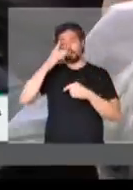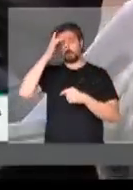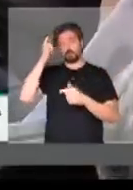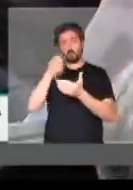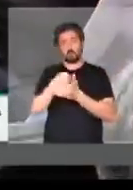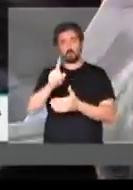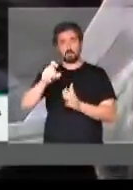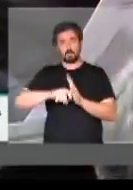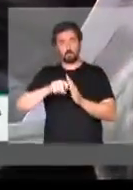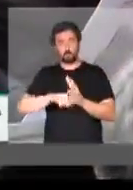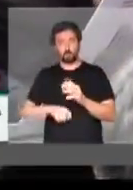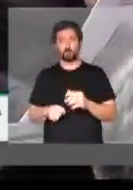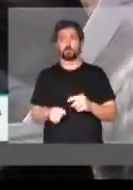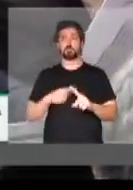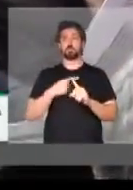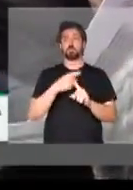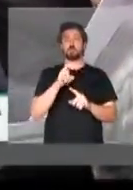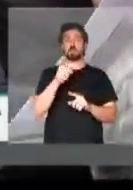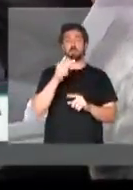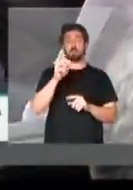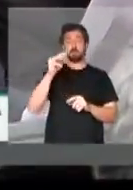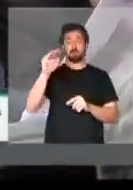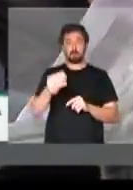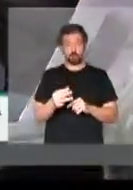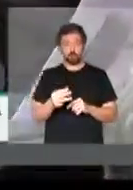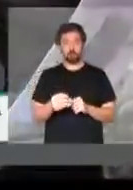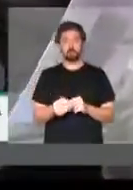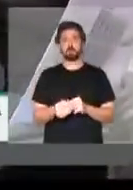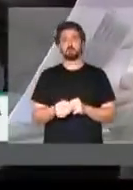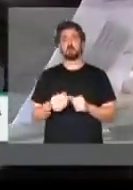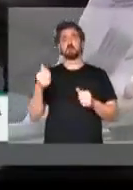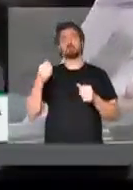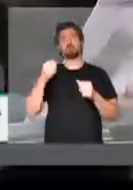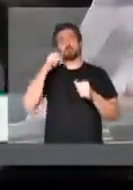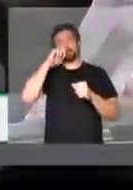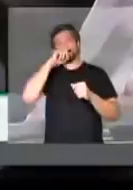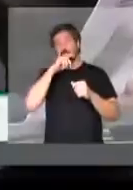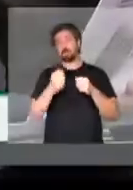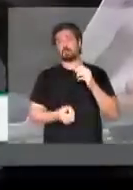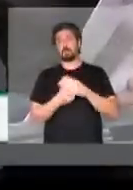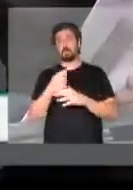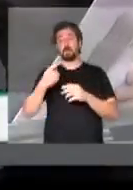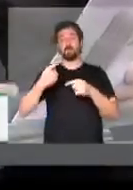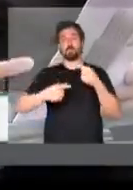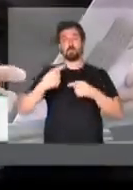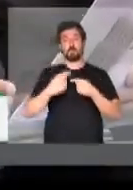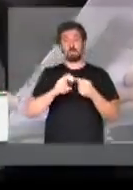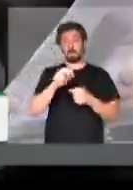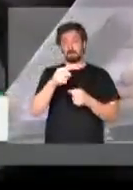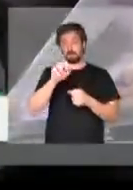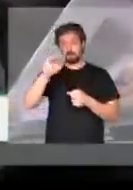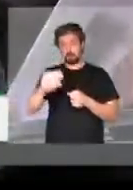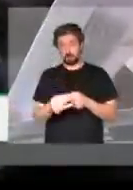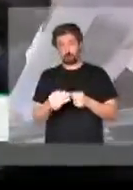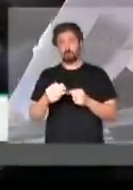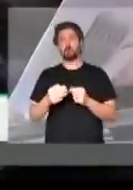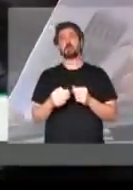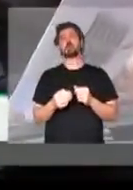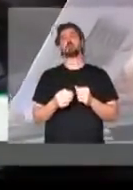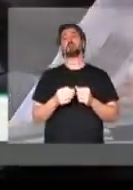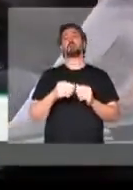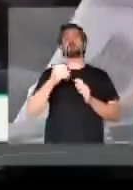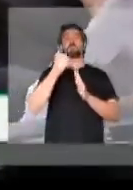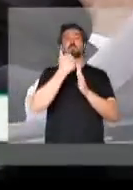e 570 bilhões. Se a gente combater, criar uma política de combate à sonegação de impostos, 570 bilhões. A rescisão de imposto